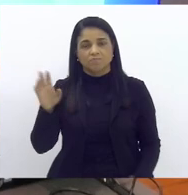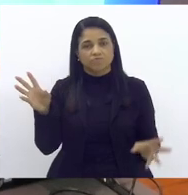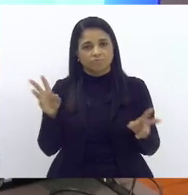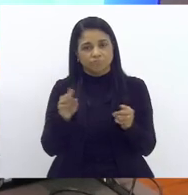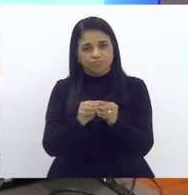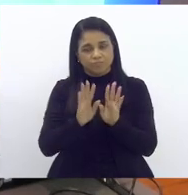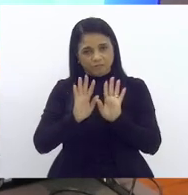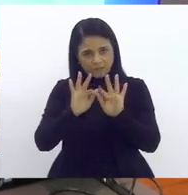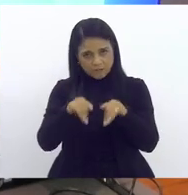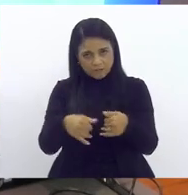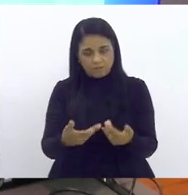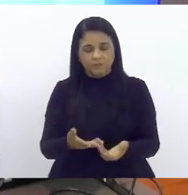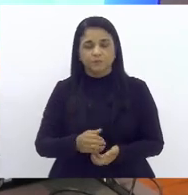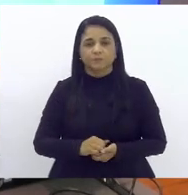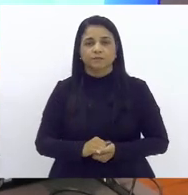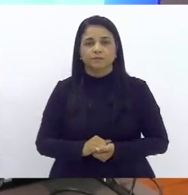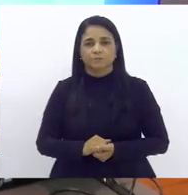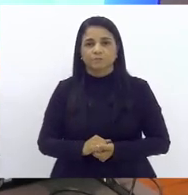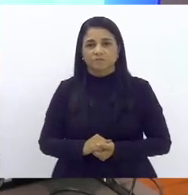terminamos.